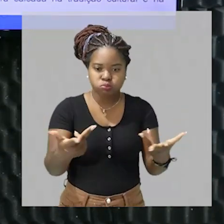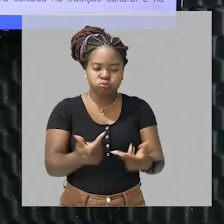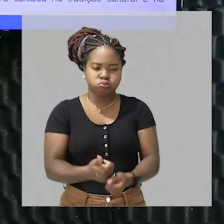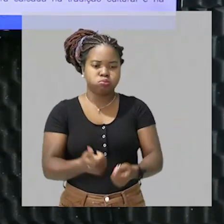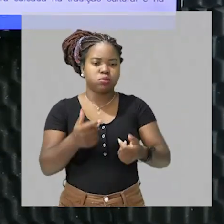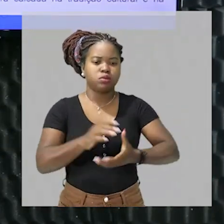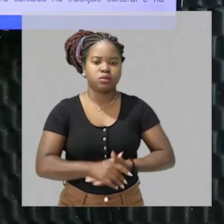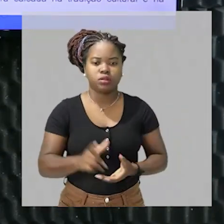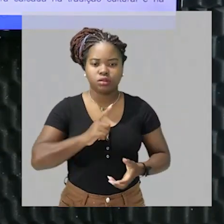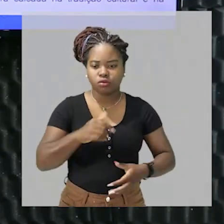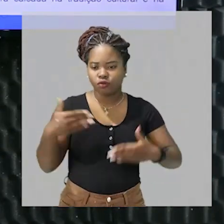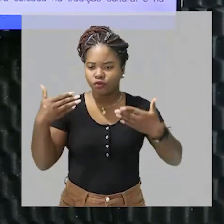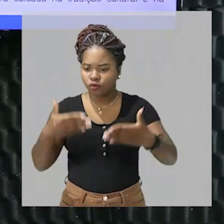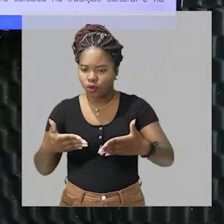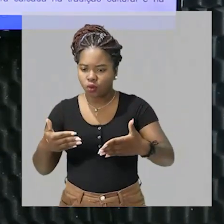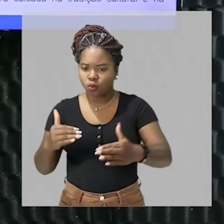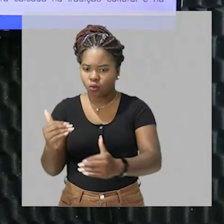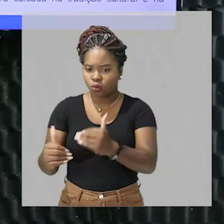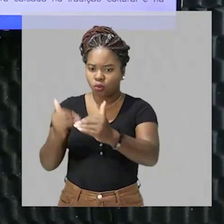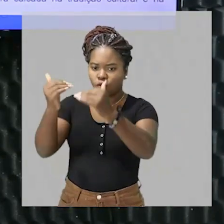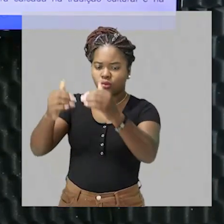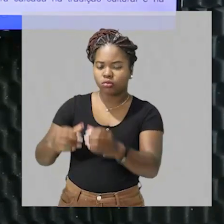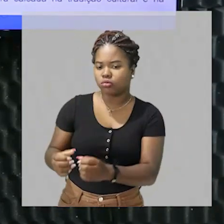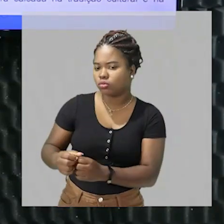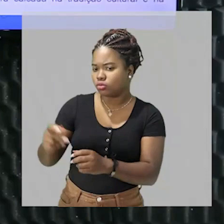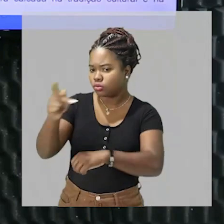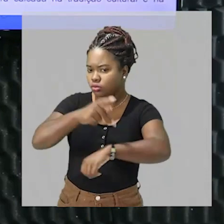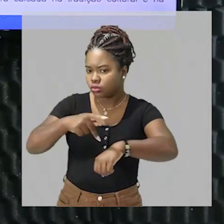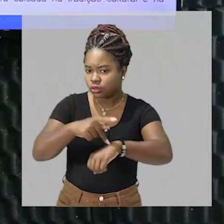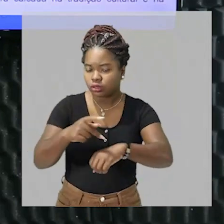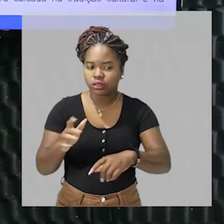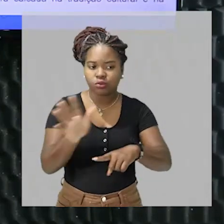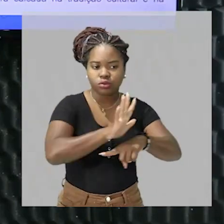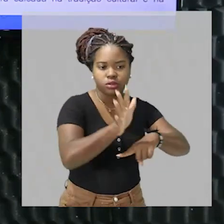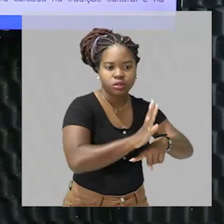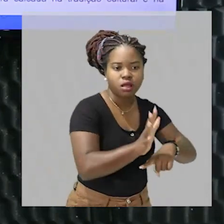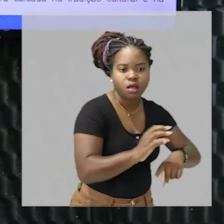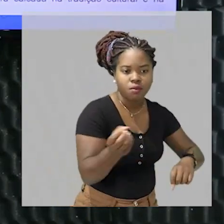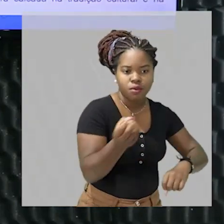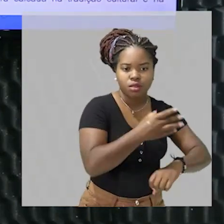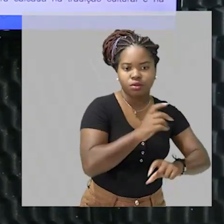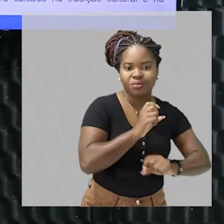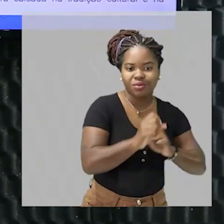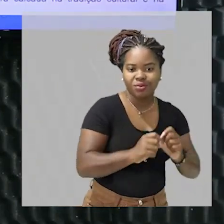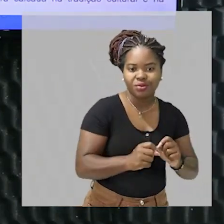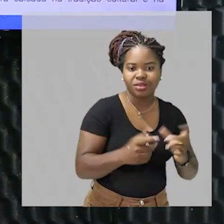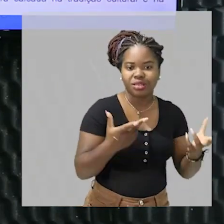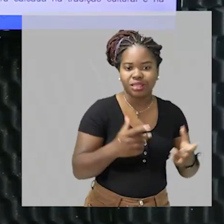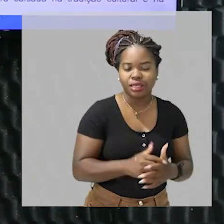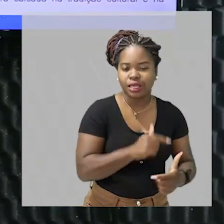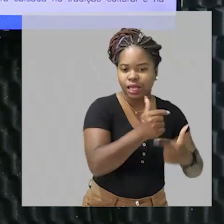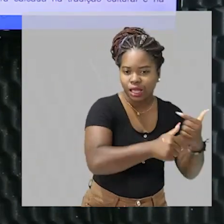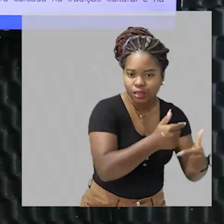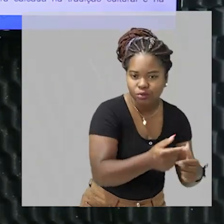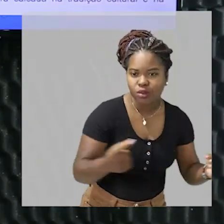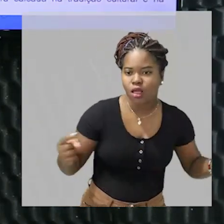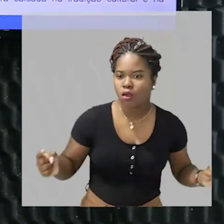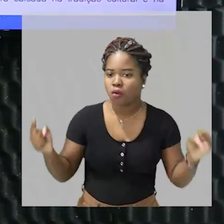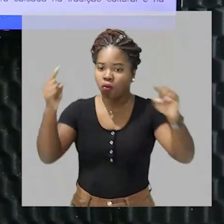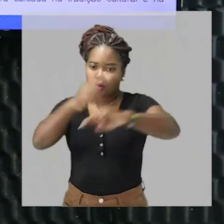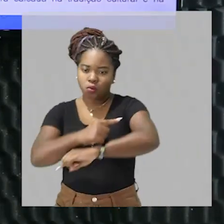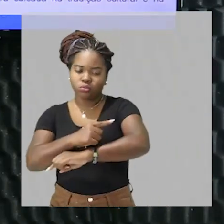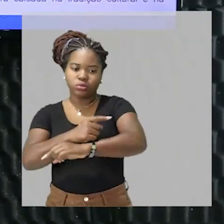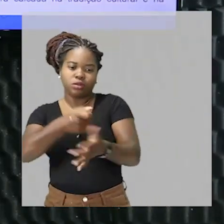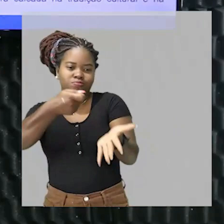subdesenvolvimento do país. Ou seja, o cinema novo é uma forma de você jogar na cara a resistência contra a ditadura militar. Se